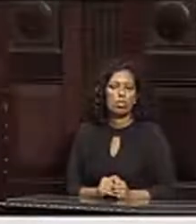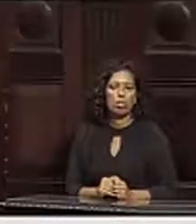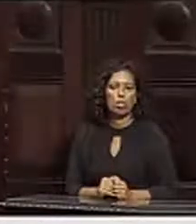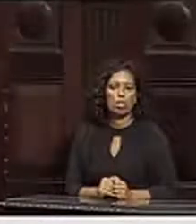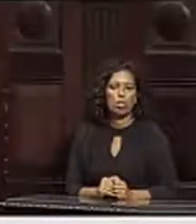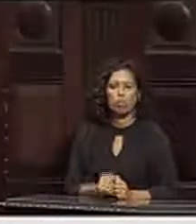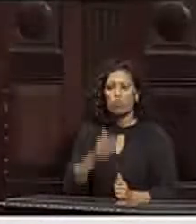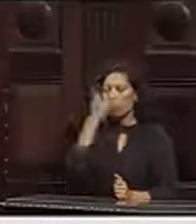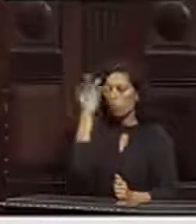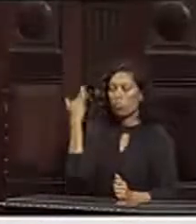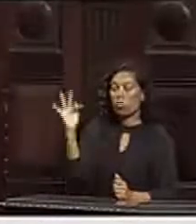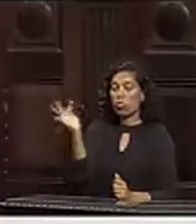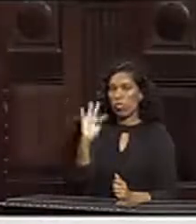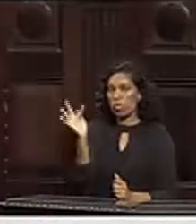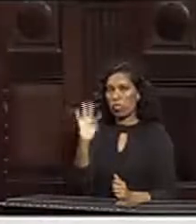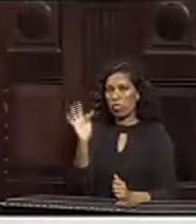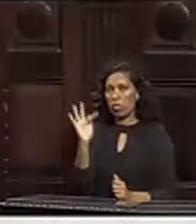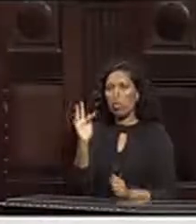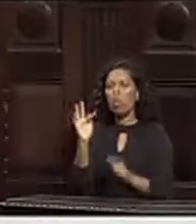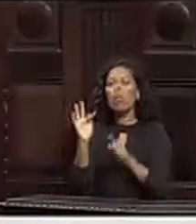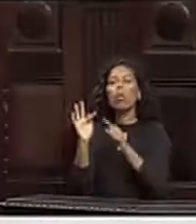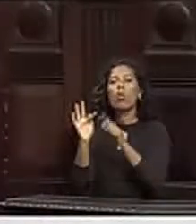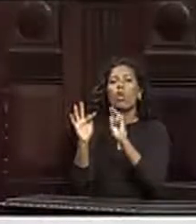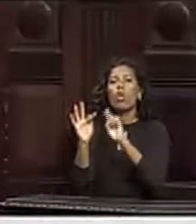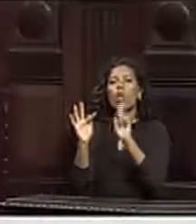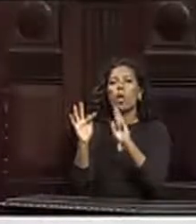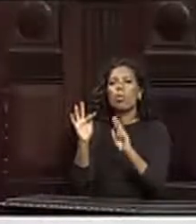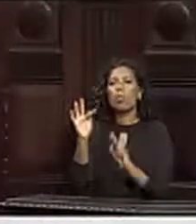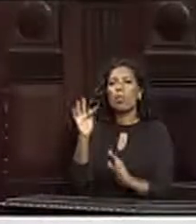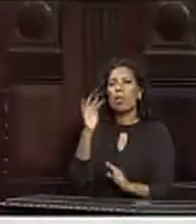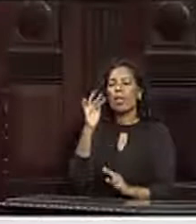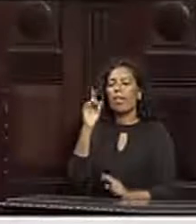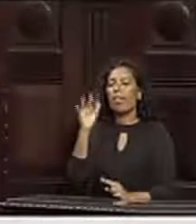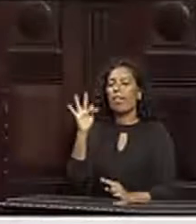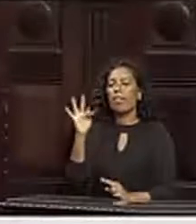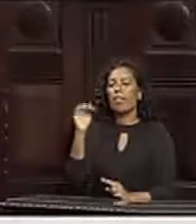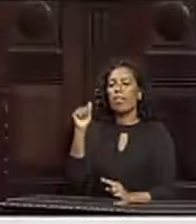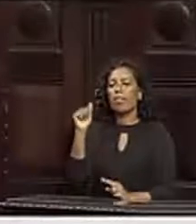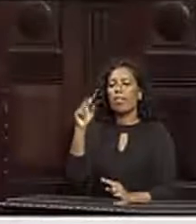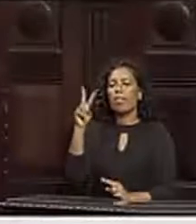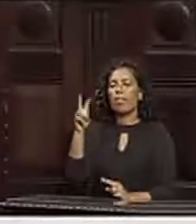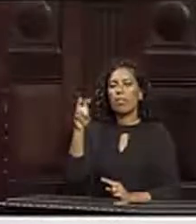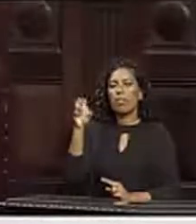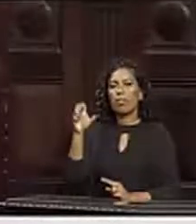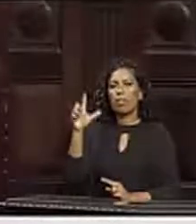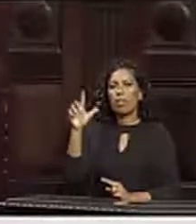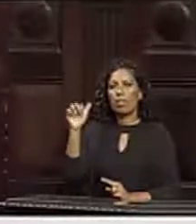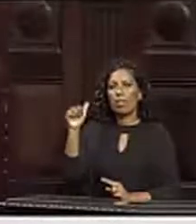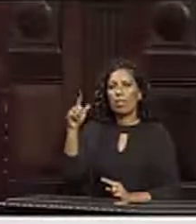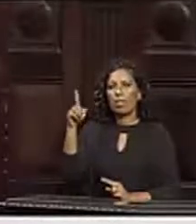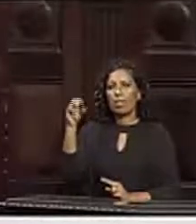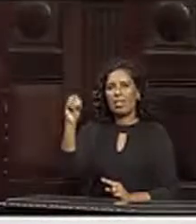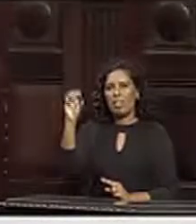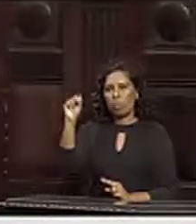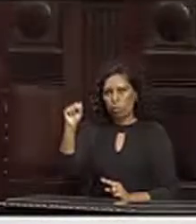Os favelados hoje, tendo em vista o emprego das Forças Armadas,